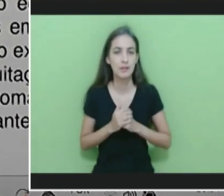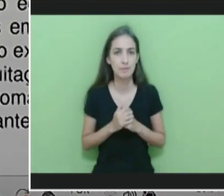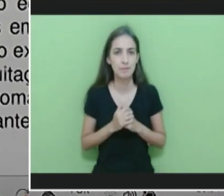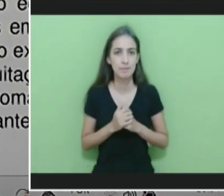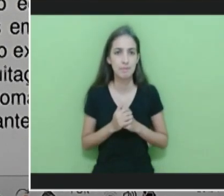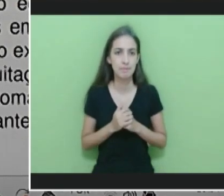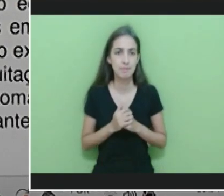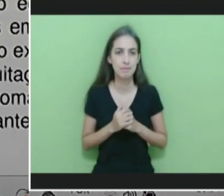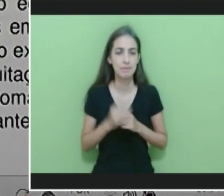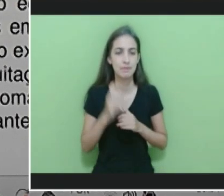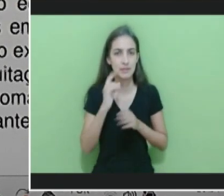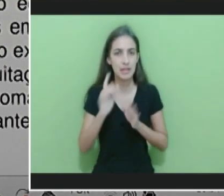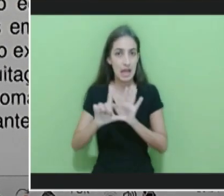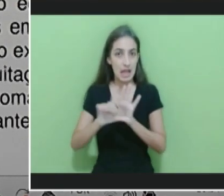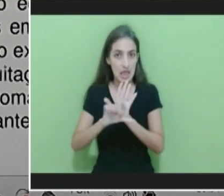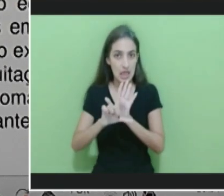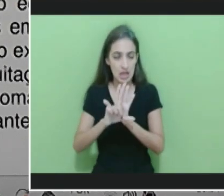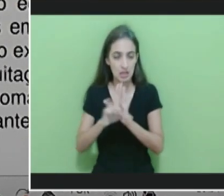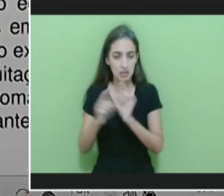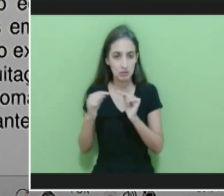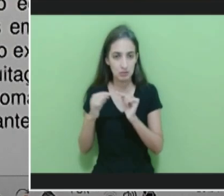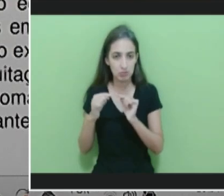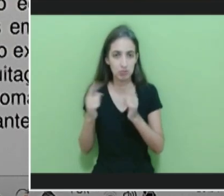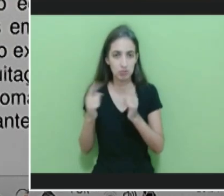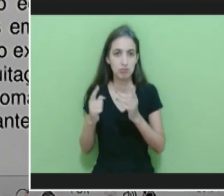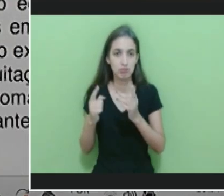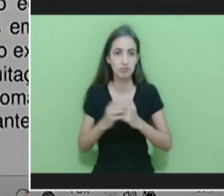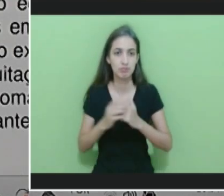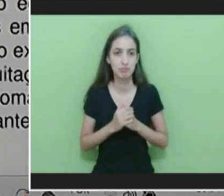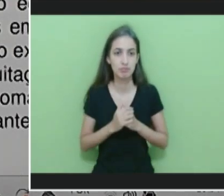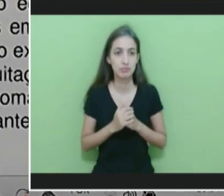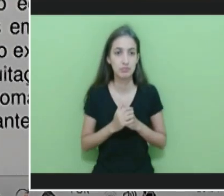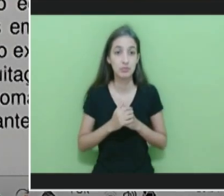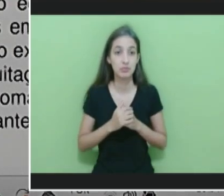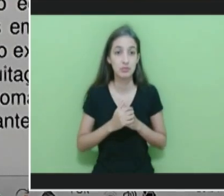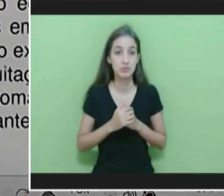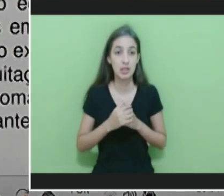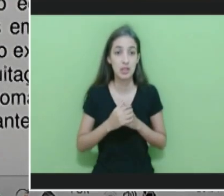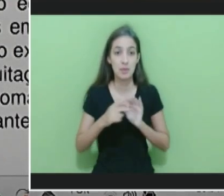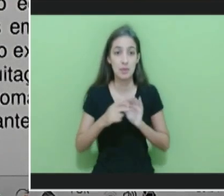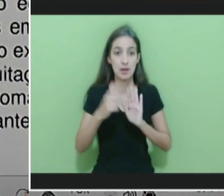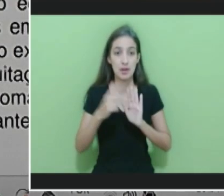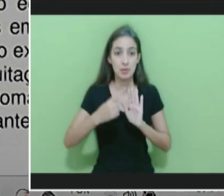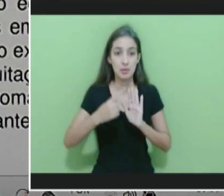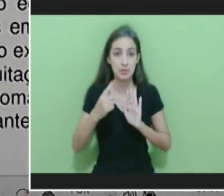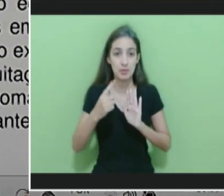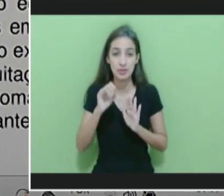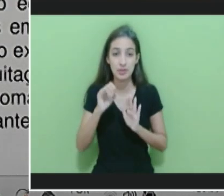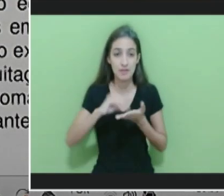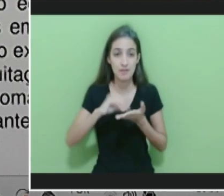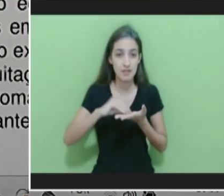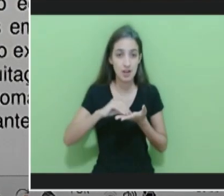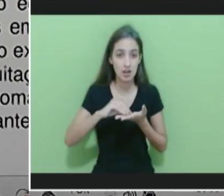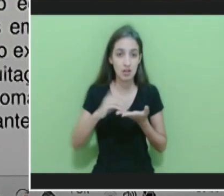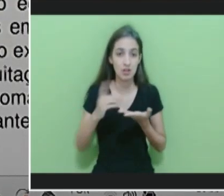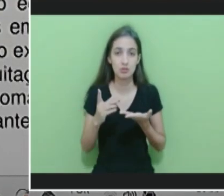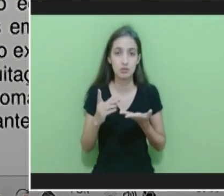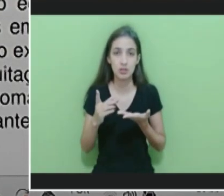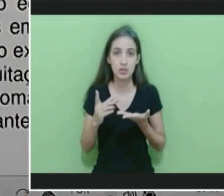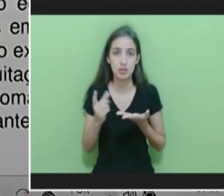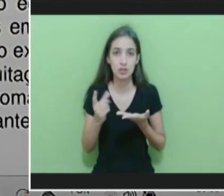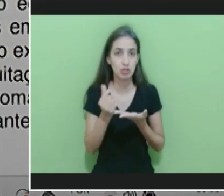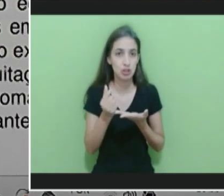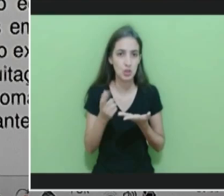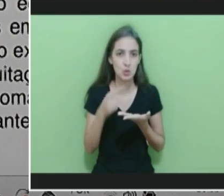que disciplinam a matéria. Parágrafo 1º. Em caso de déficit ou da constatação da impossibilidade do cumprimento